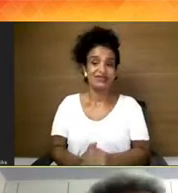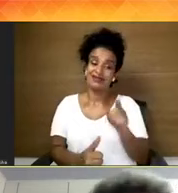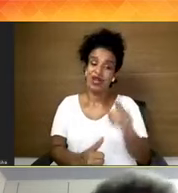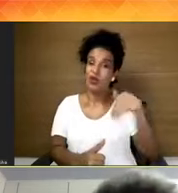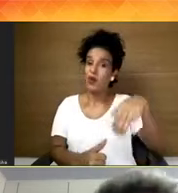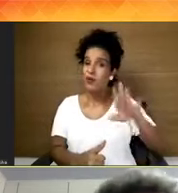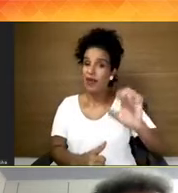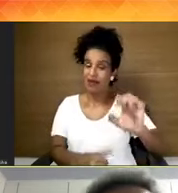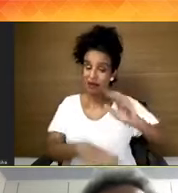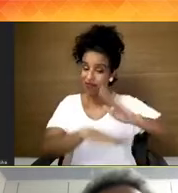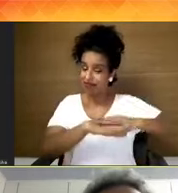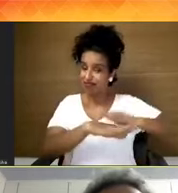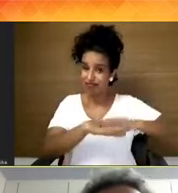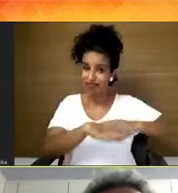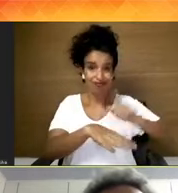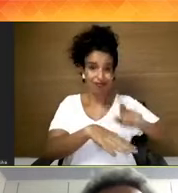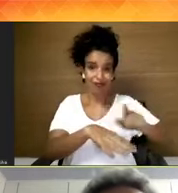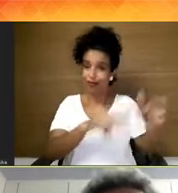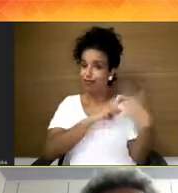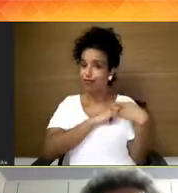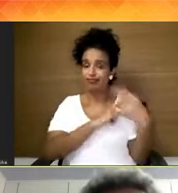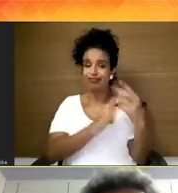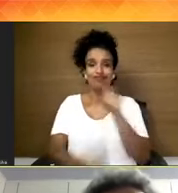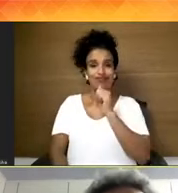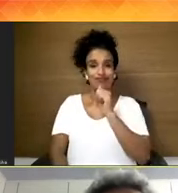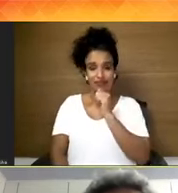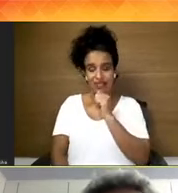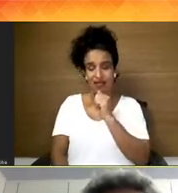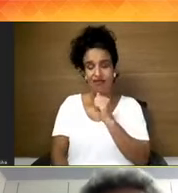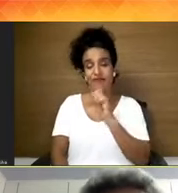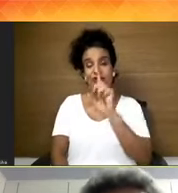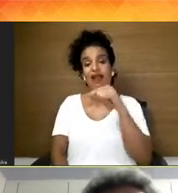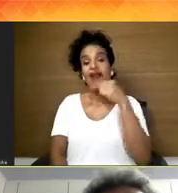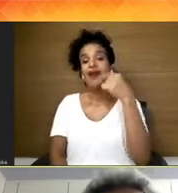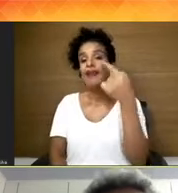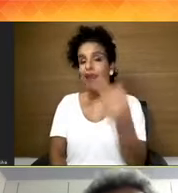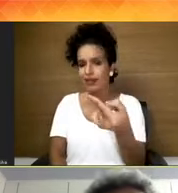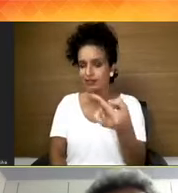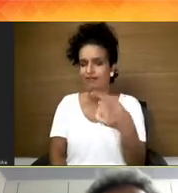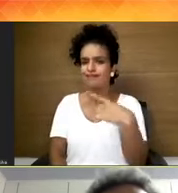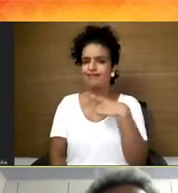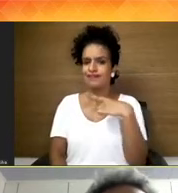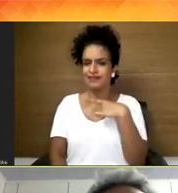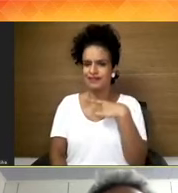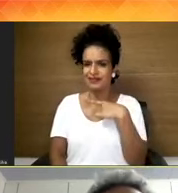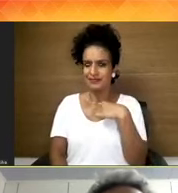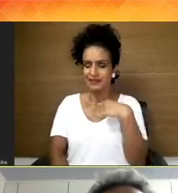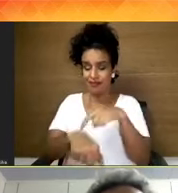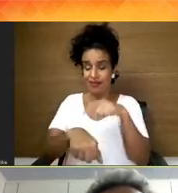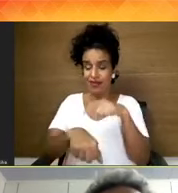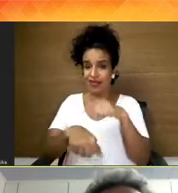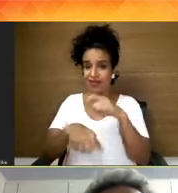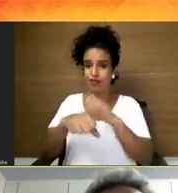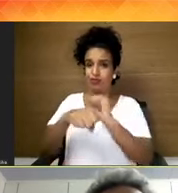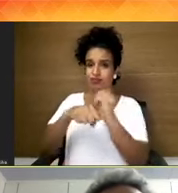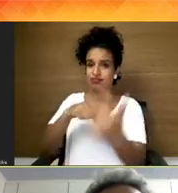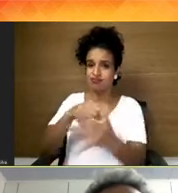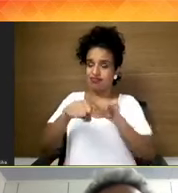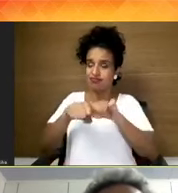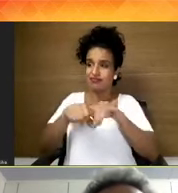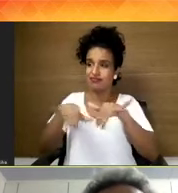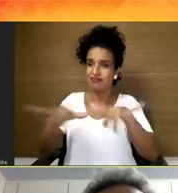ele sucateou. Além dessa questão, como se não bastasse, em tempo de pandemia, nós estamos com